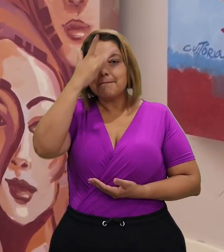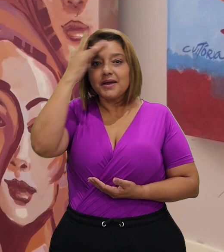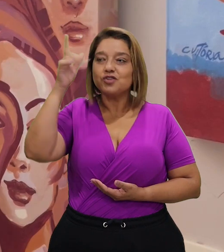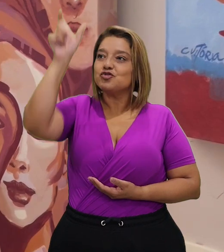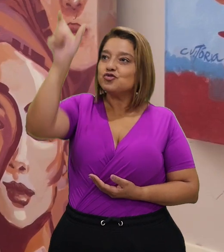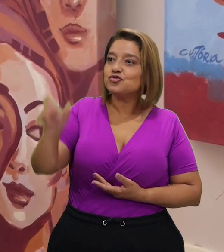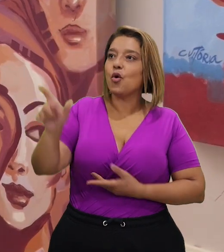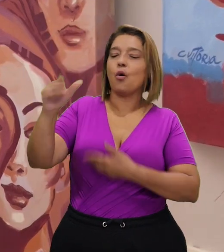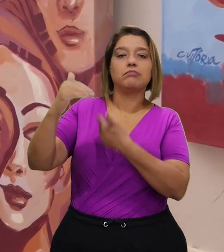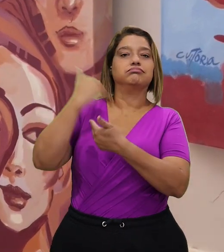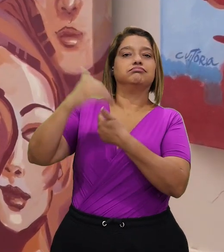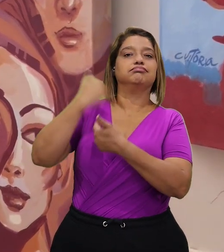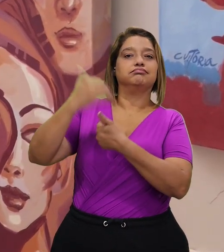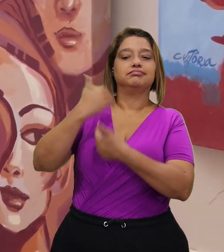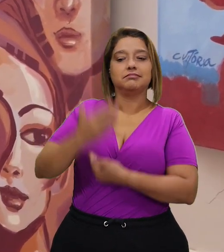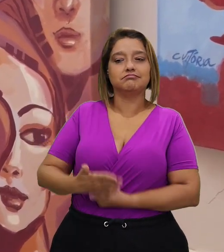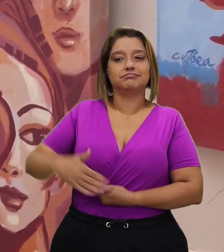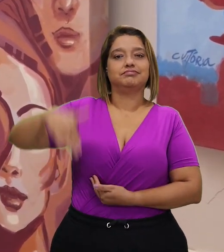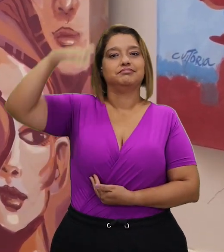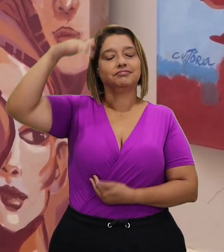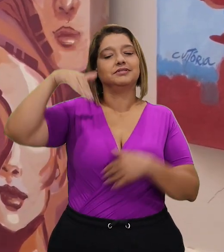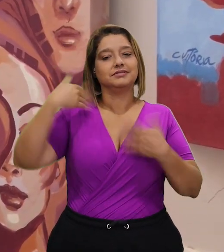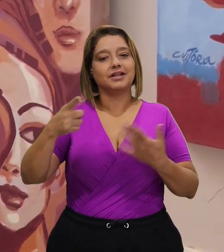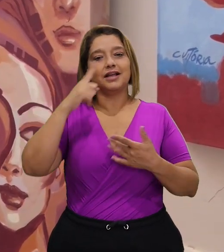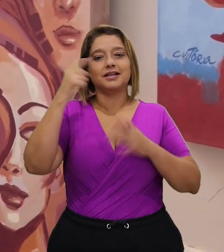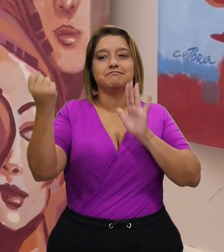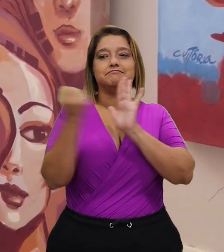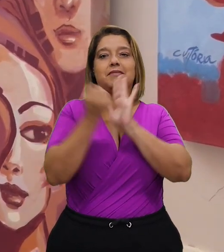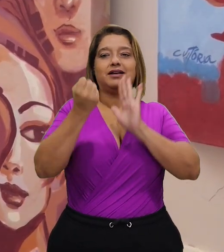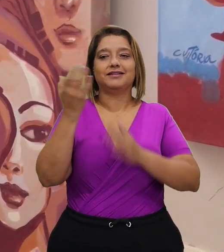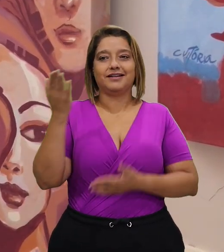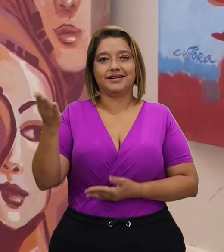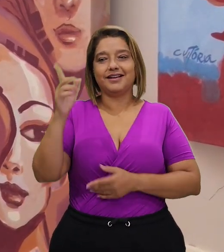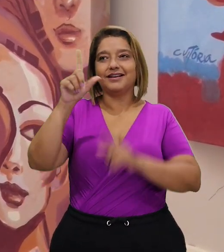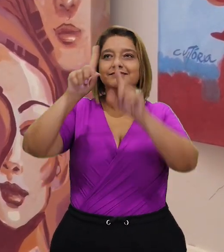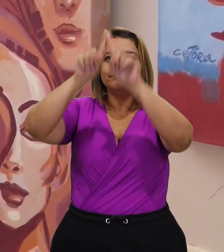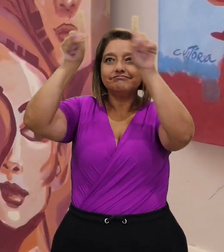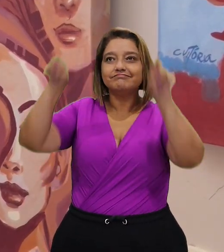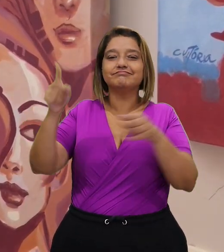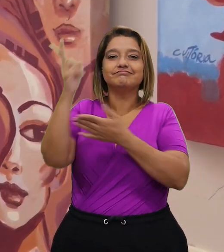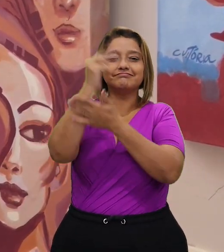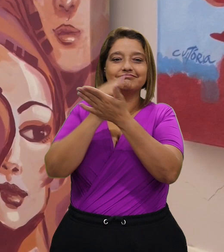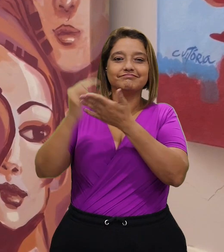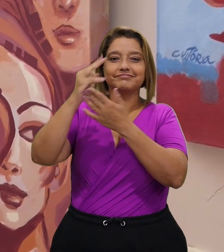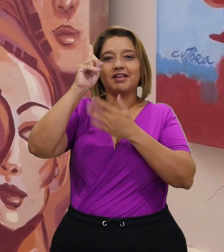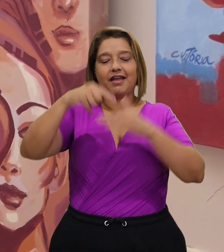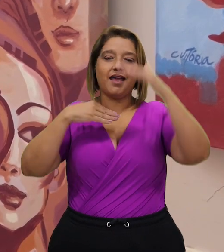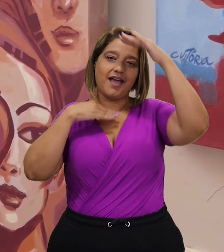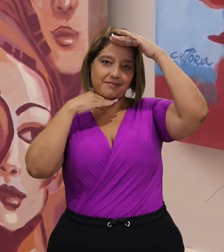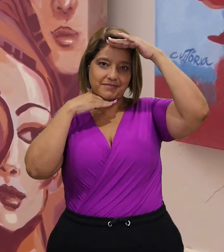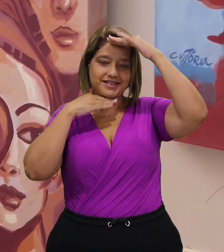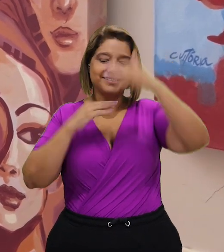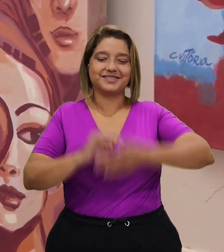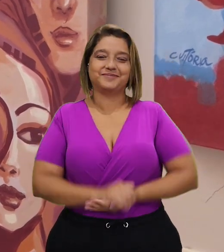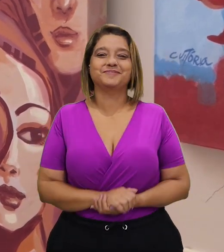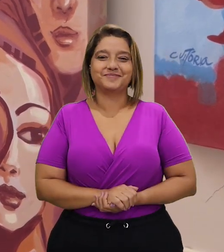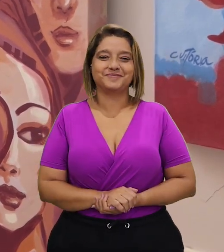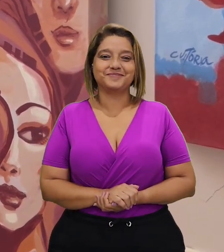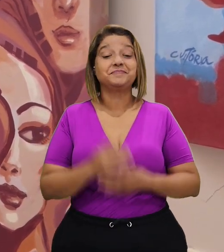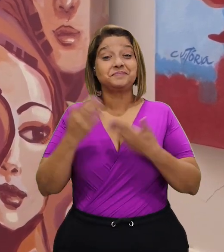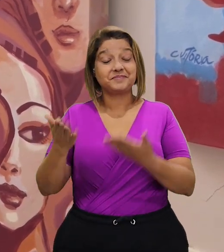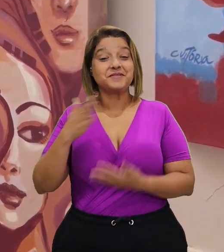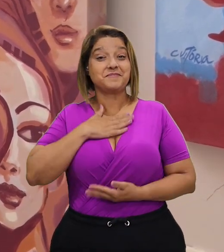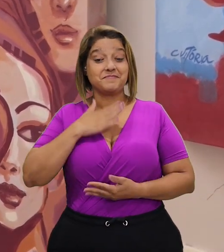Todos nós fomos criadas por Deus. Então, também trago como